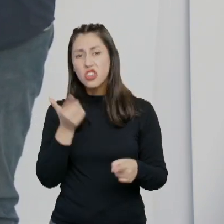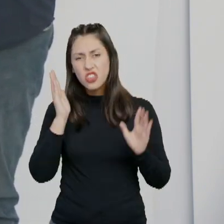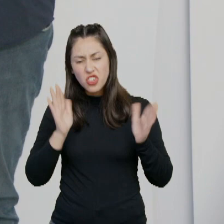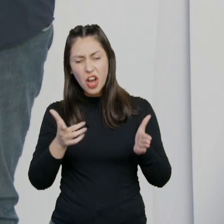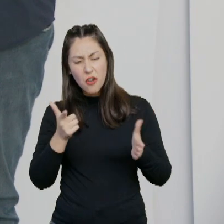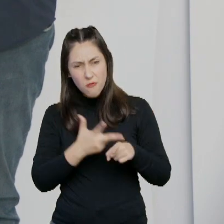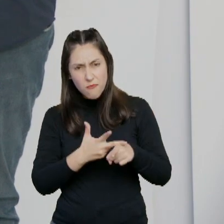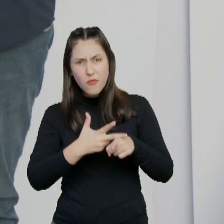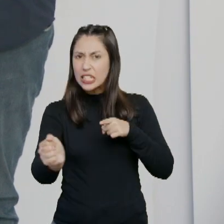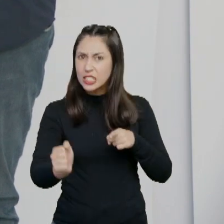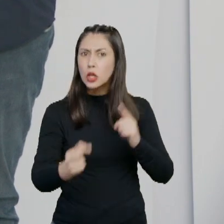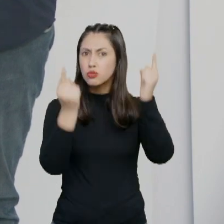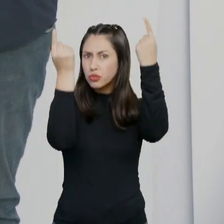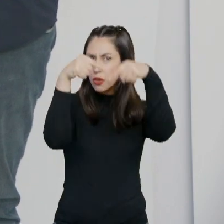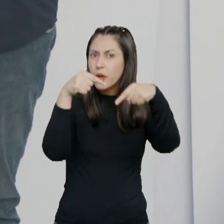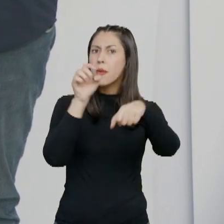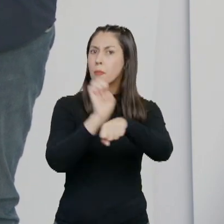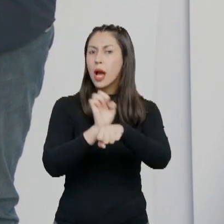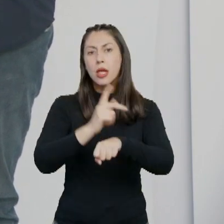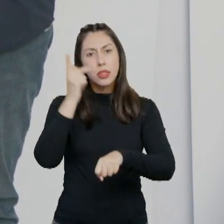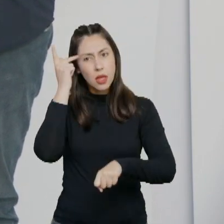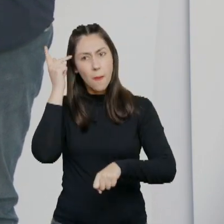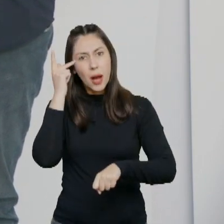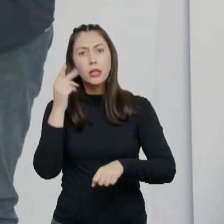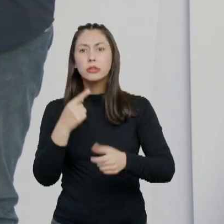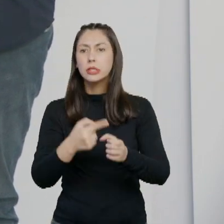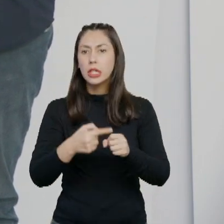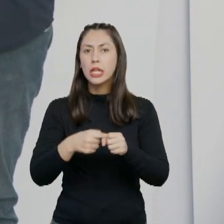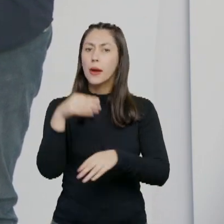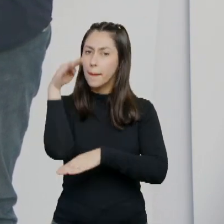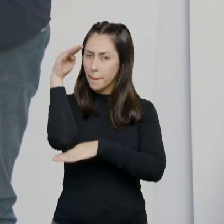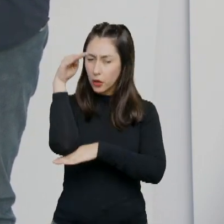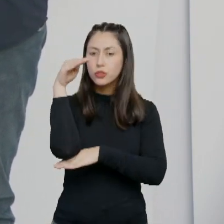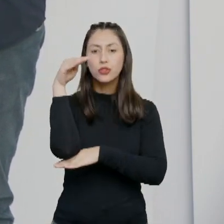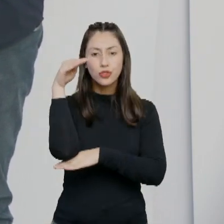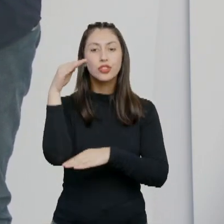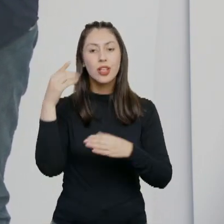adulto de São José. Venceu lá em Mogi das Cruzes contra a equipe do Mogi.